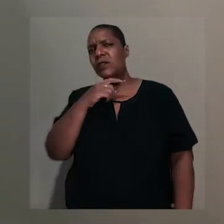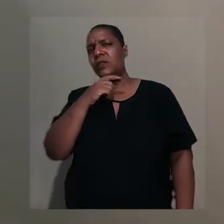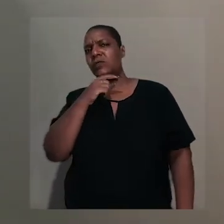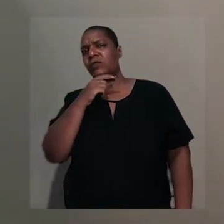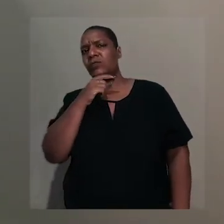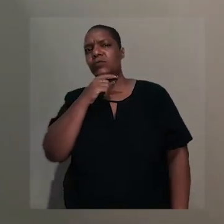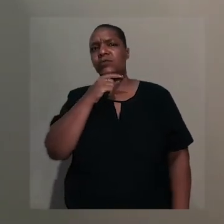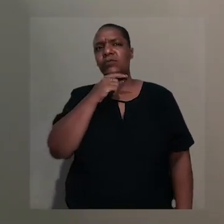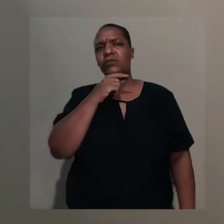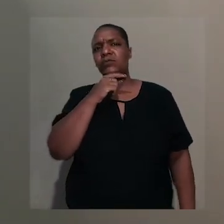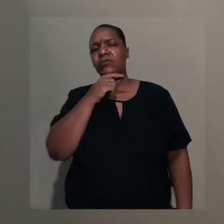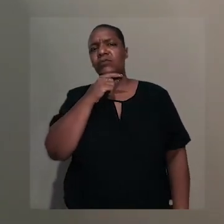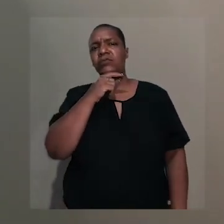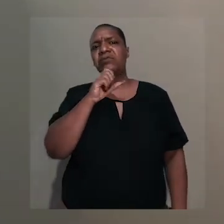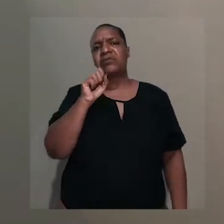Acho que é um tempo.